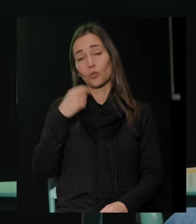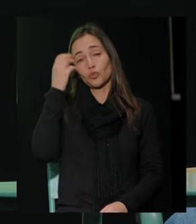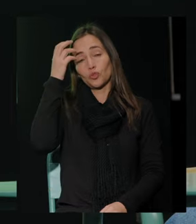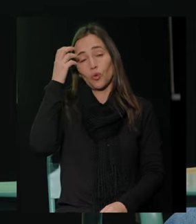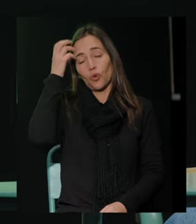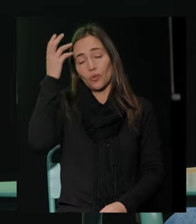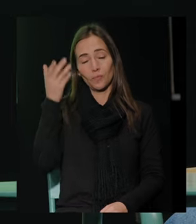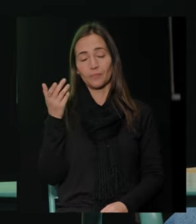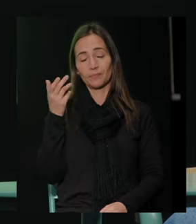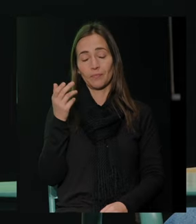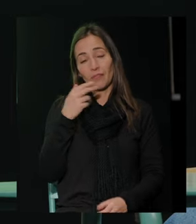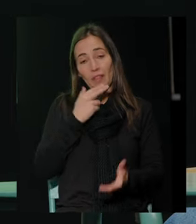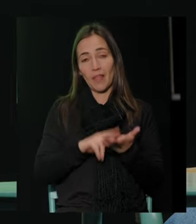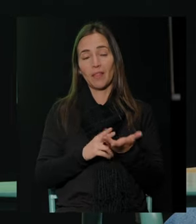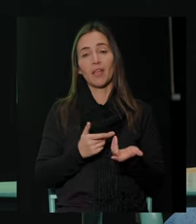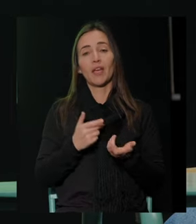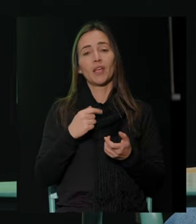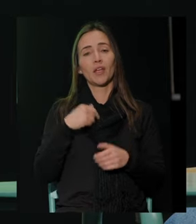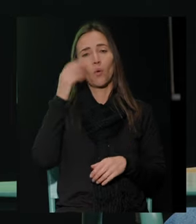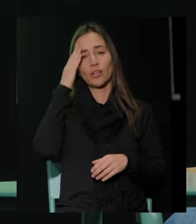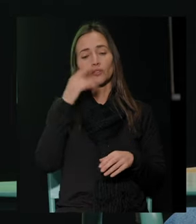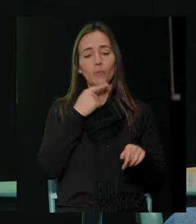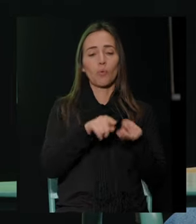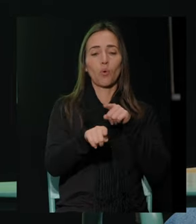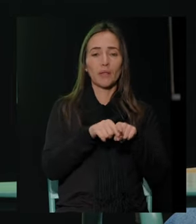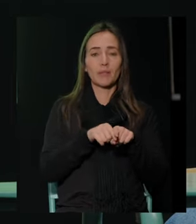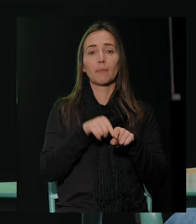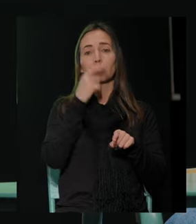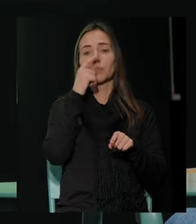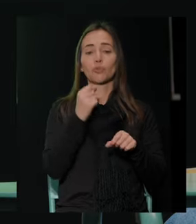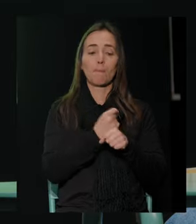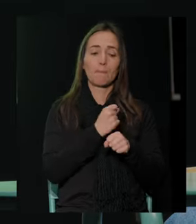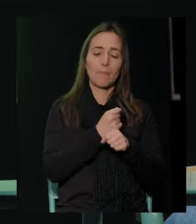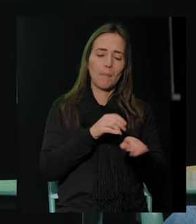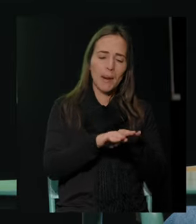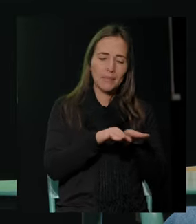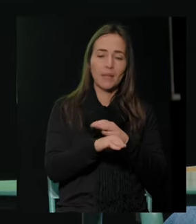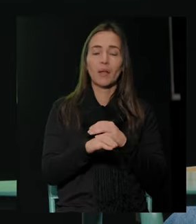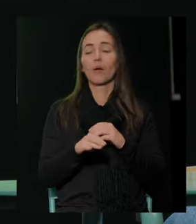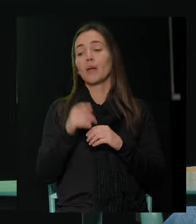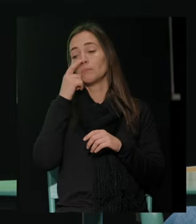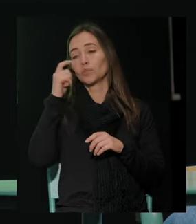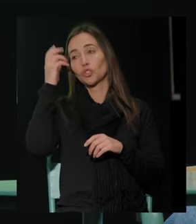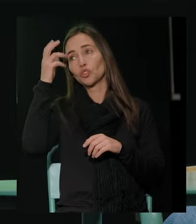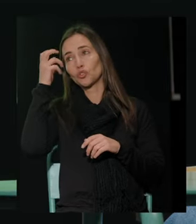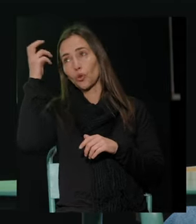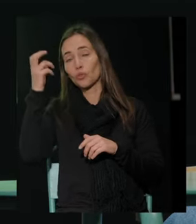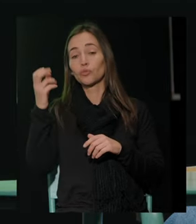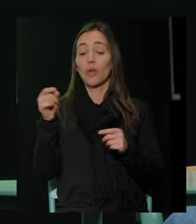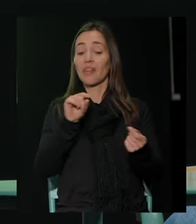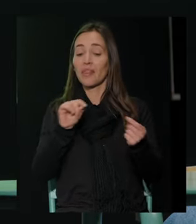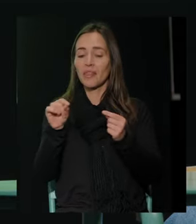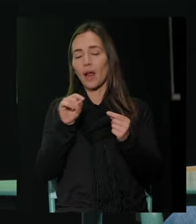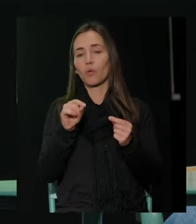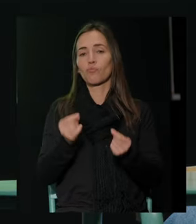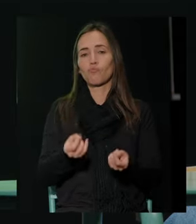eu acho que há necessidade de haver na política aqueles mais pragmáticos e aqueles mais sonhadores, e depois do diálogo entre ambos, alguma coisa há